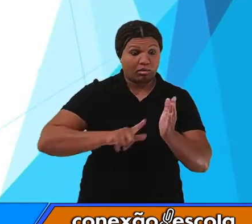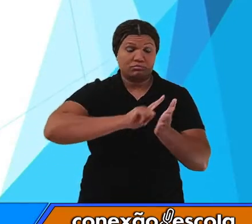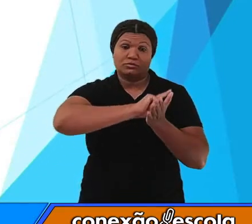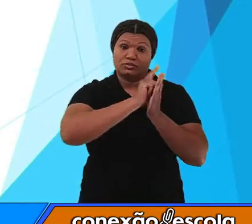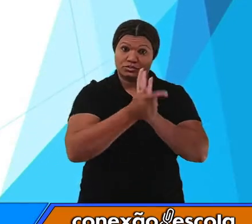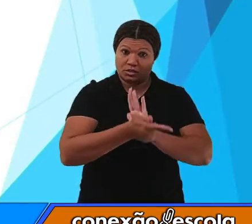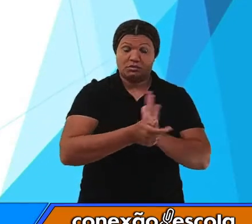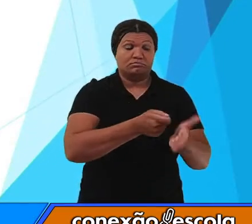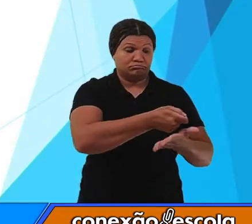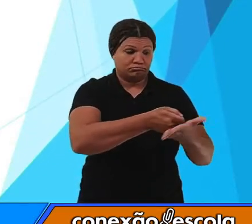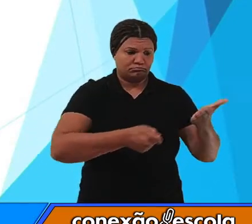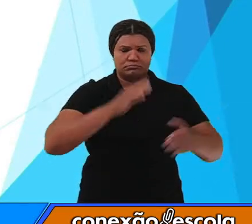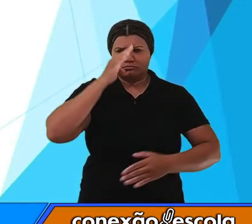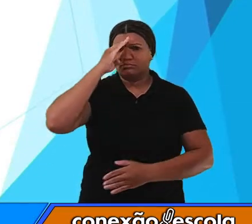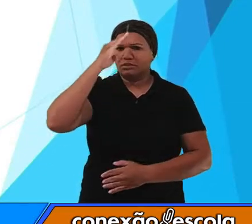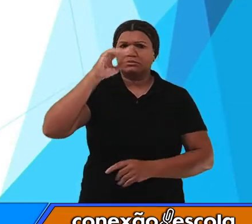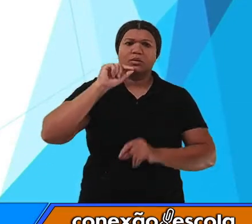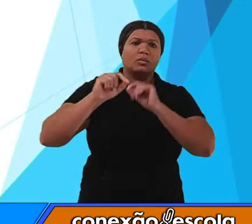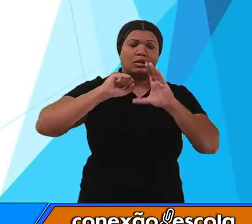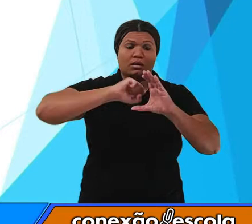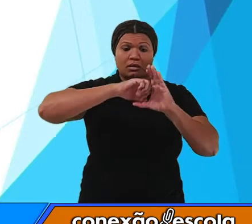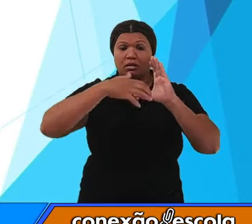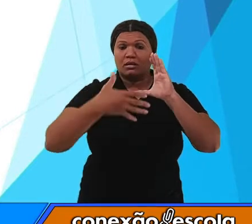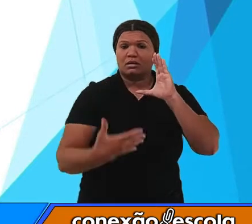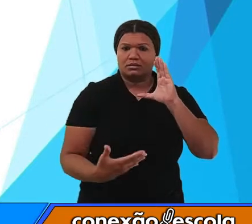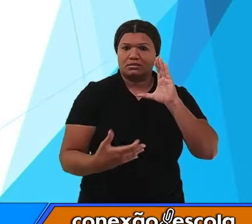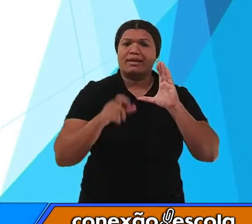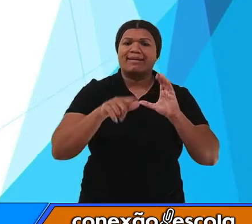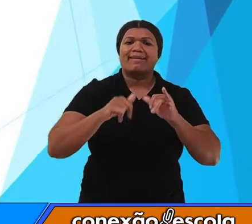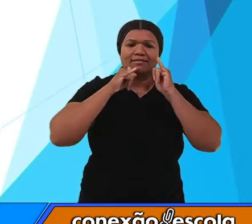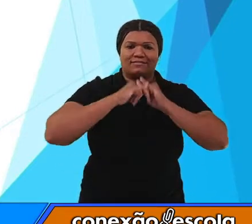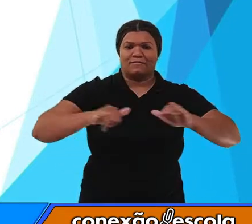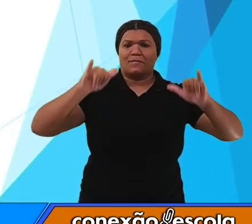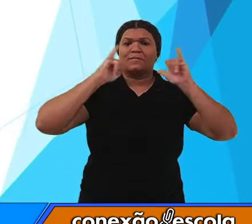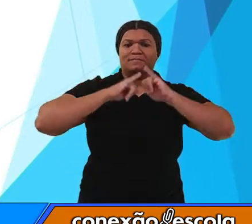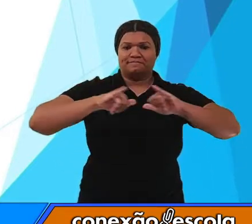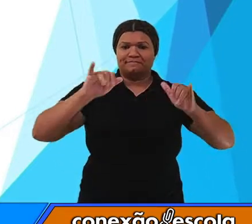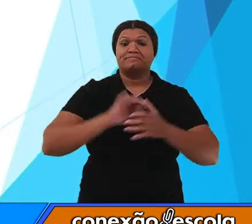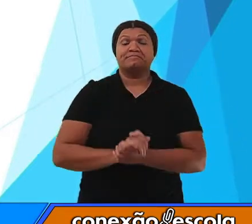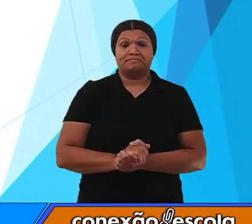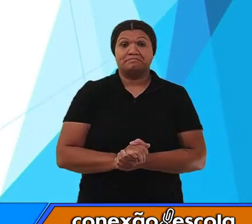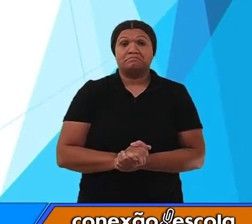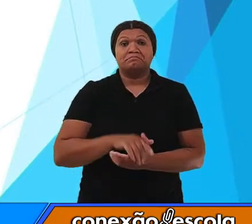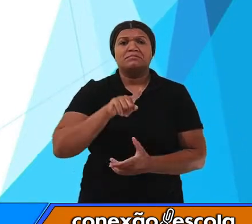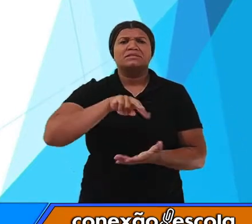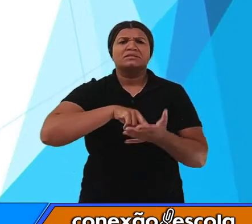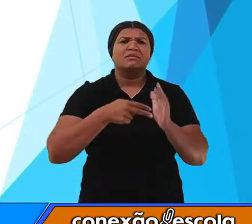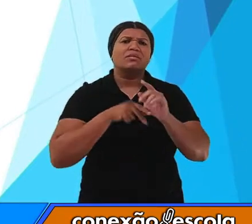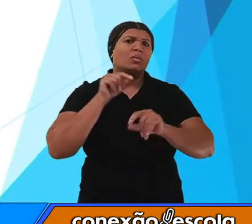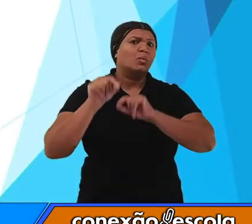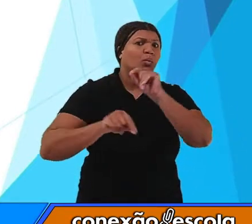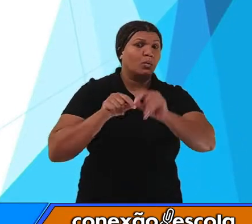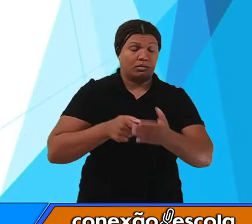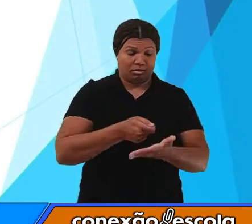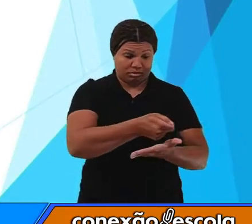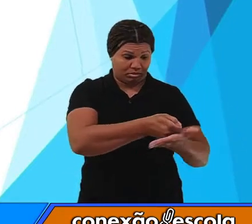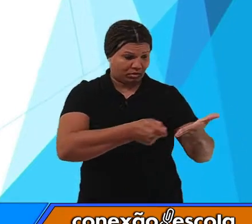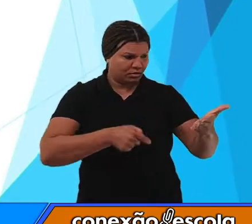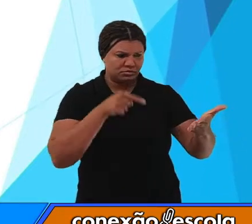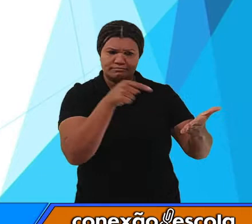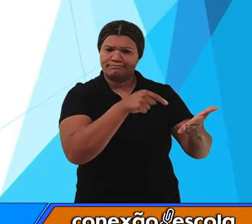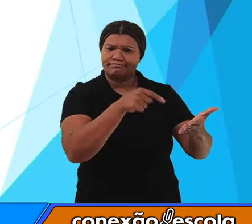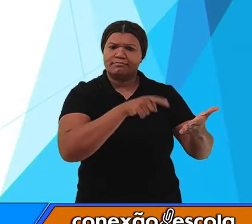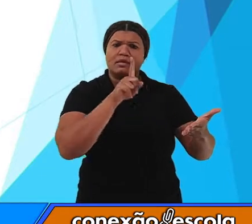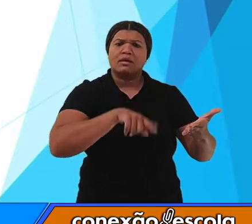textual que tem como principal característica a informação, ou seja, este texto